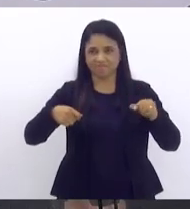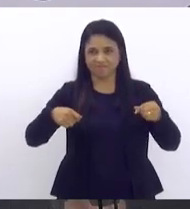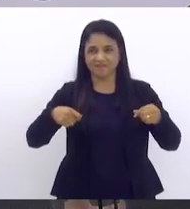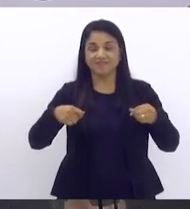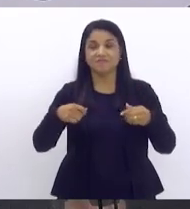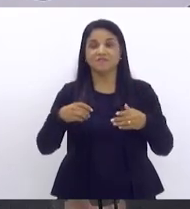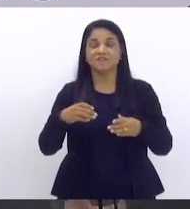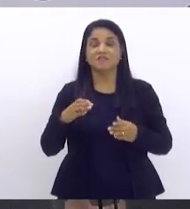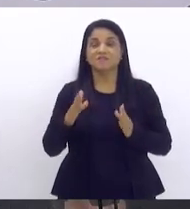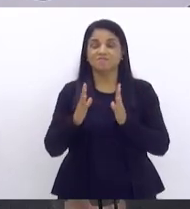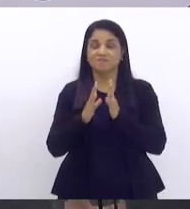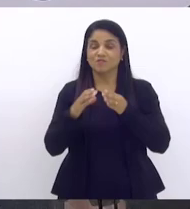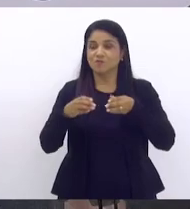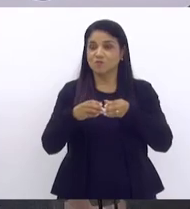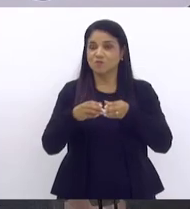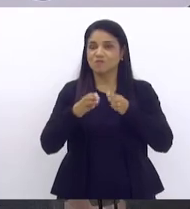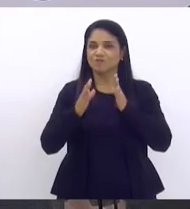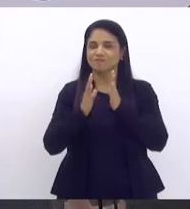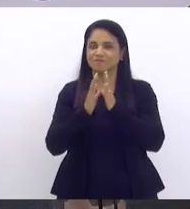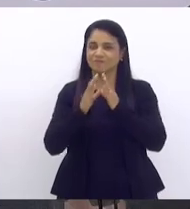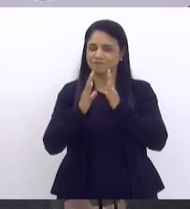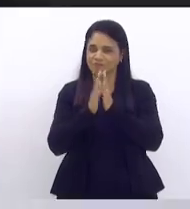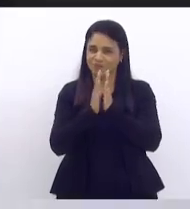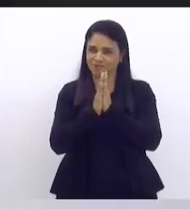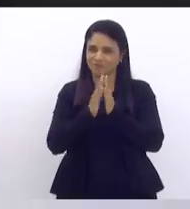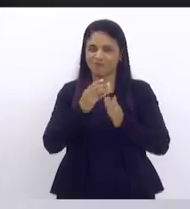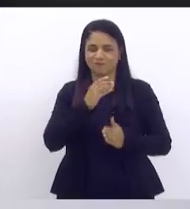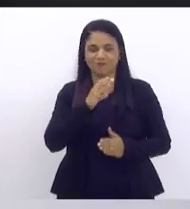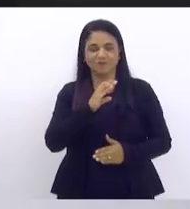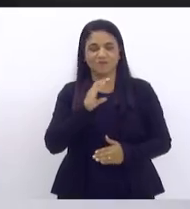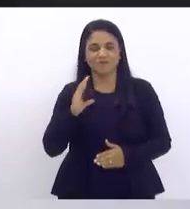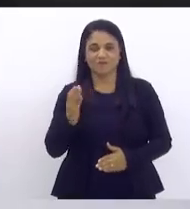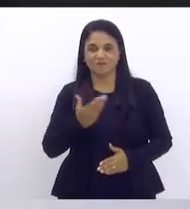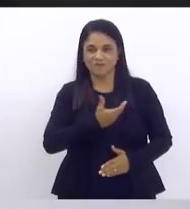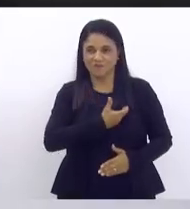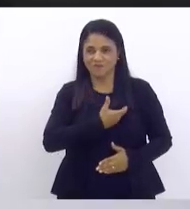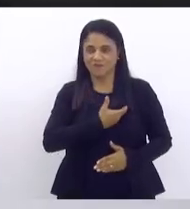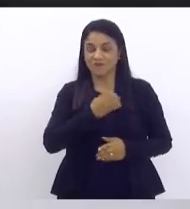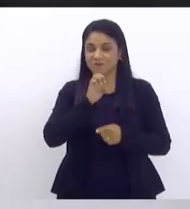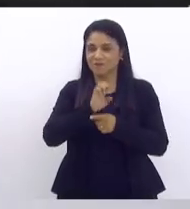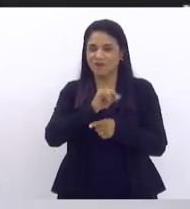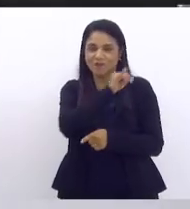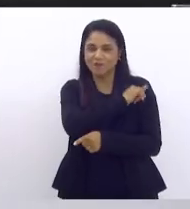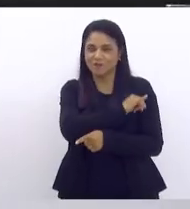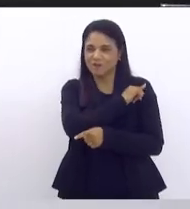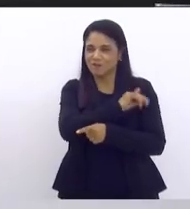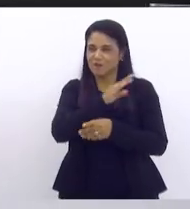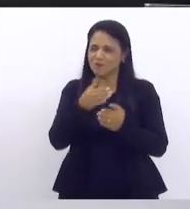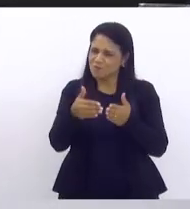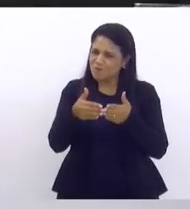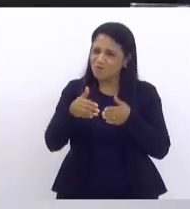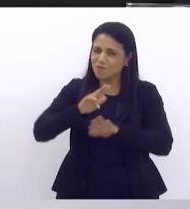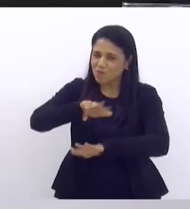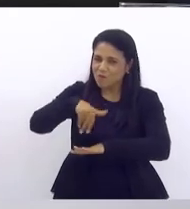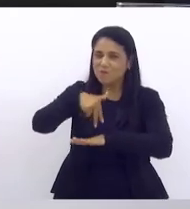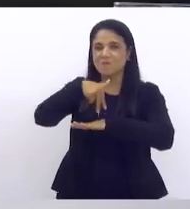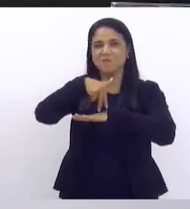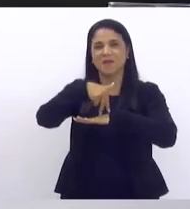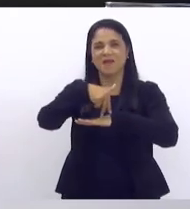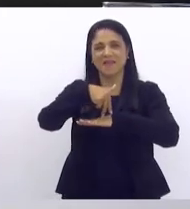Renovação Carismática Católica, RCC, do Estado do Rio de Janeiro, por favor, fiquem de pé.